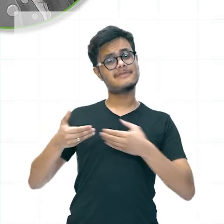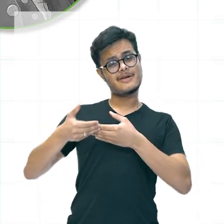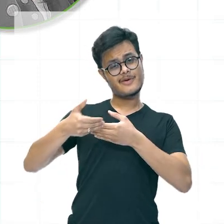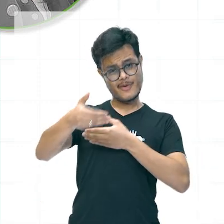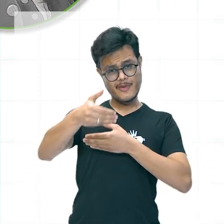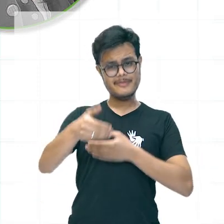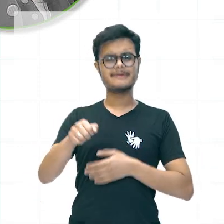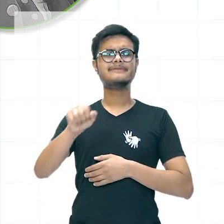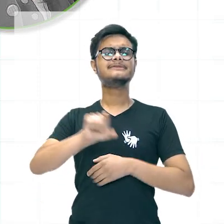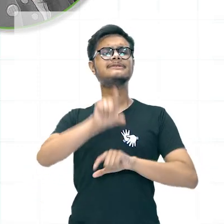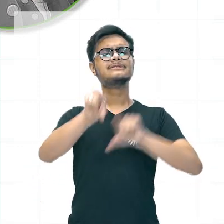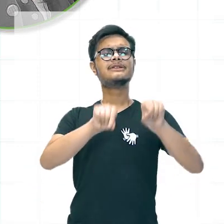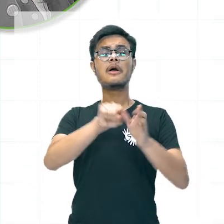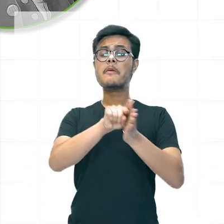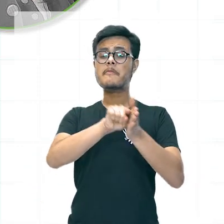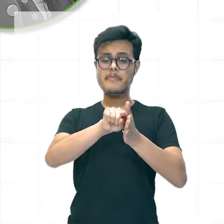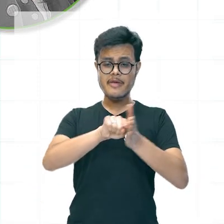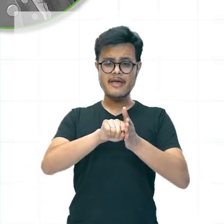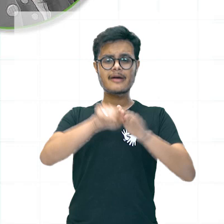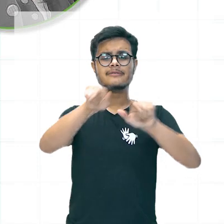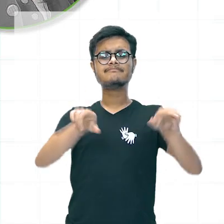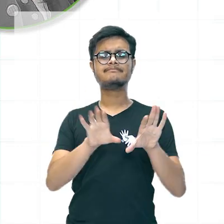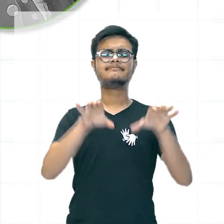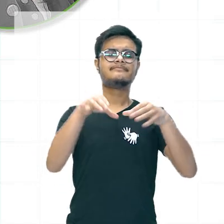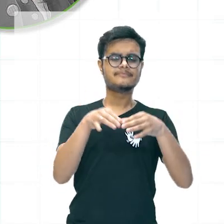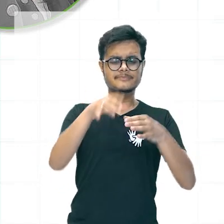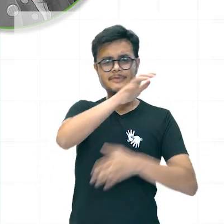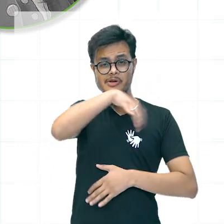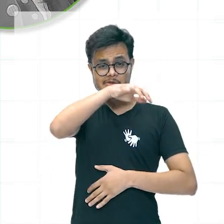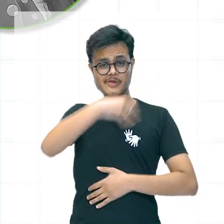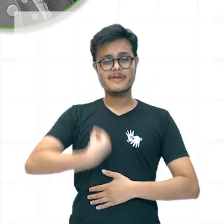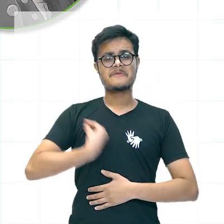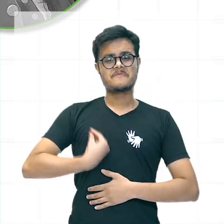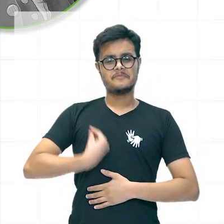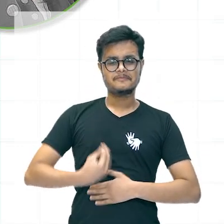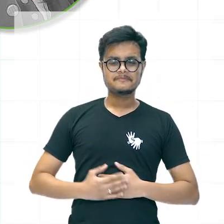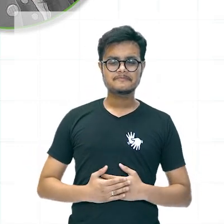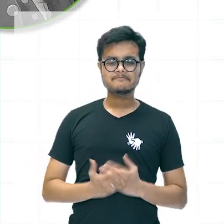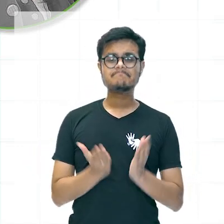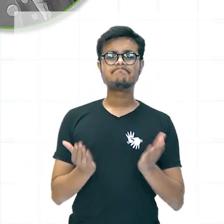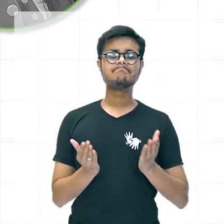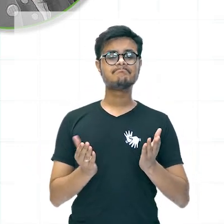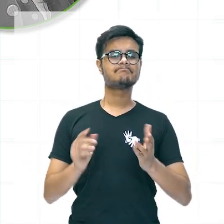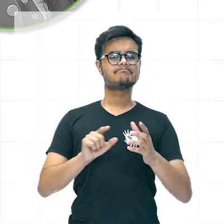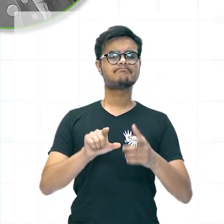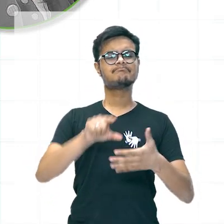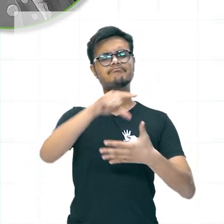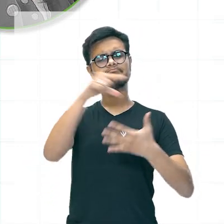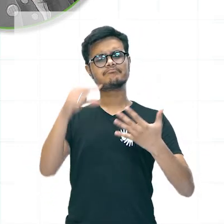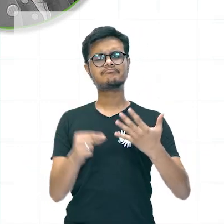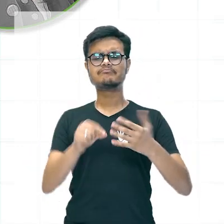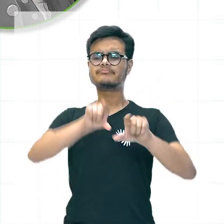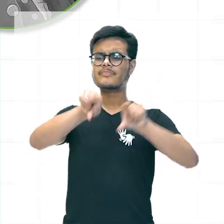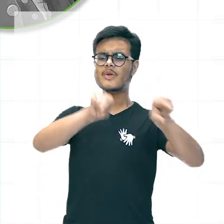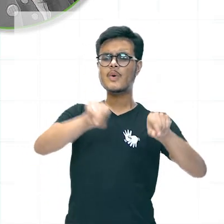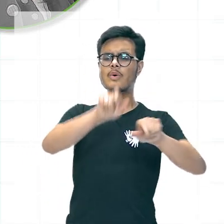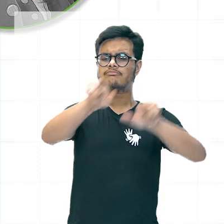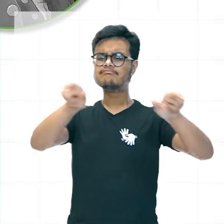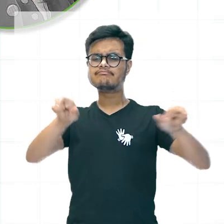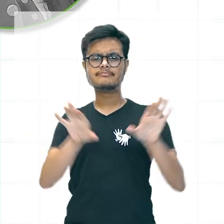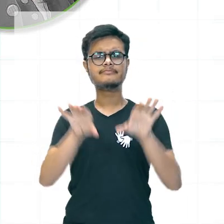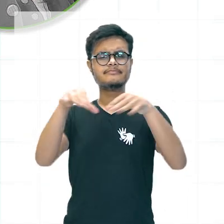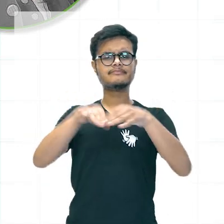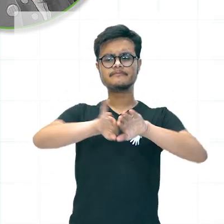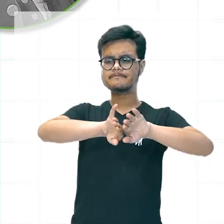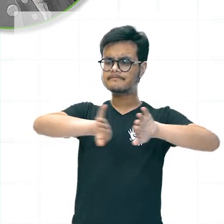né, sobre essa classificação dos seres vivos. Então, ele começou a identificar algumas espécies,